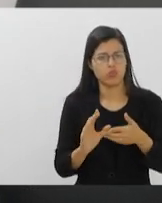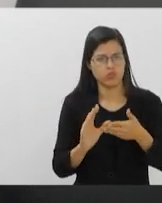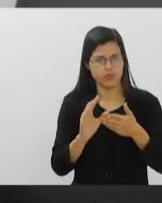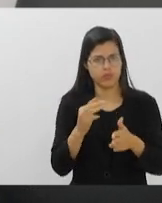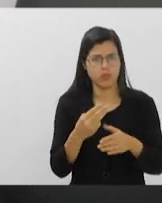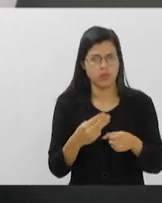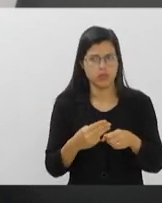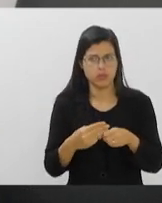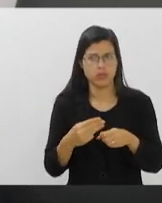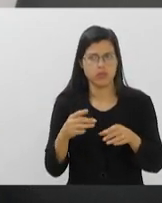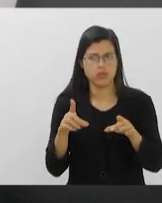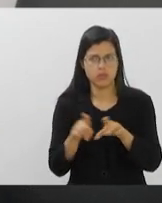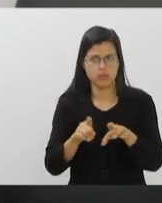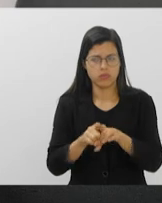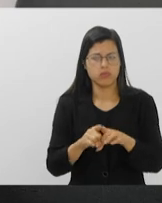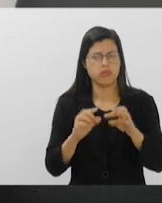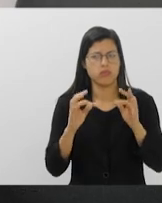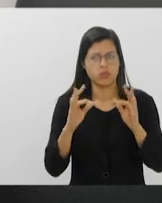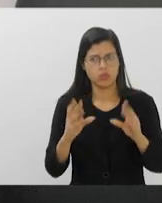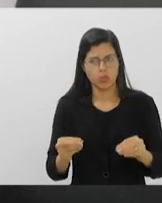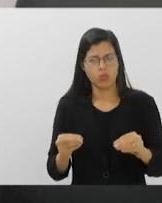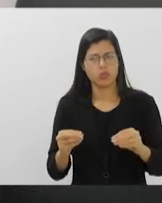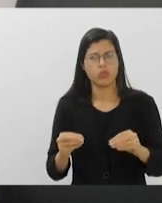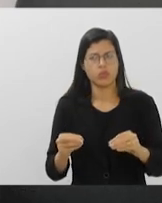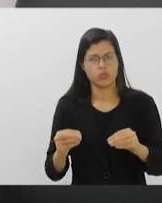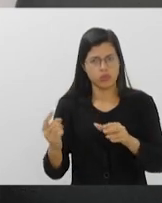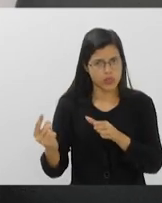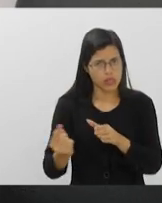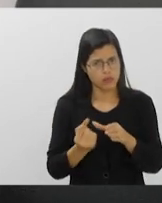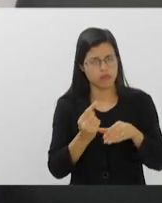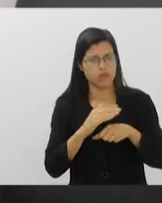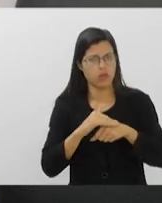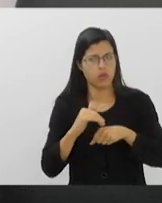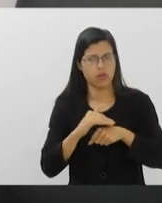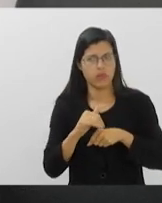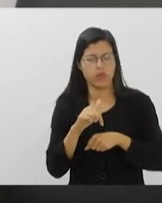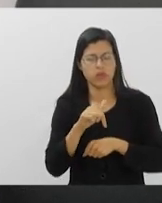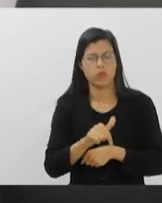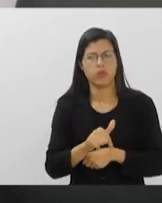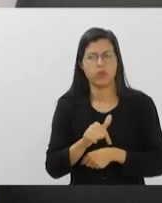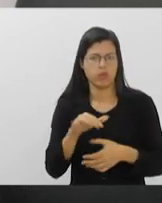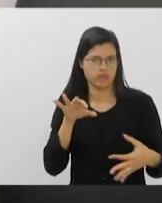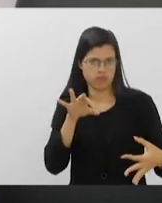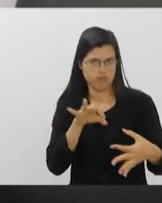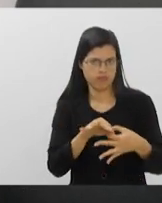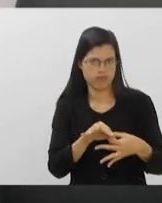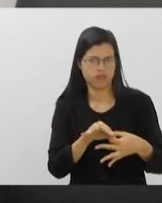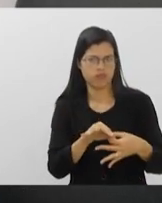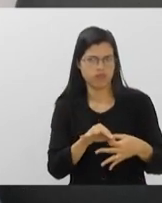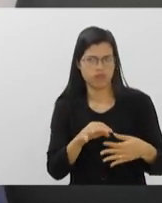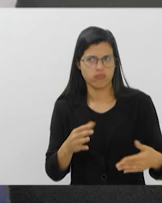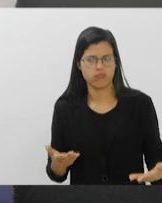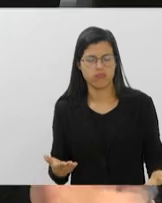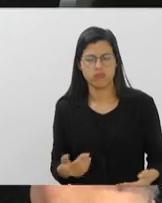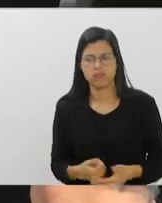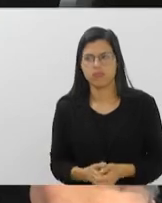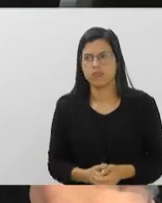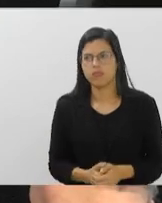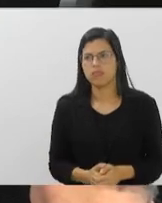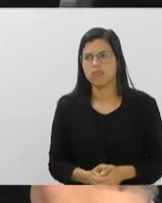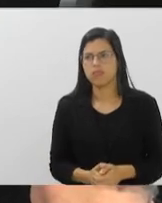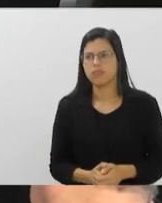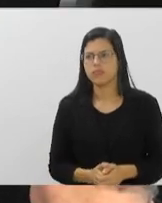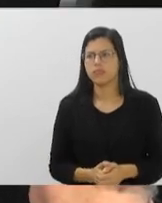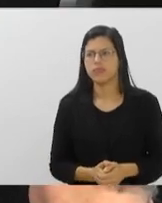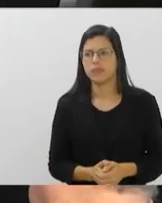eles os abrigos serviços de acolhimento que são eh eh vinculados a eles é isso só para só para